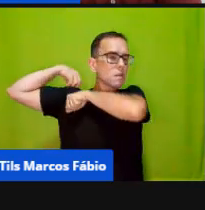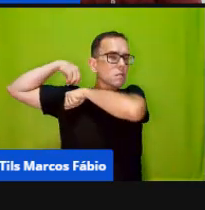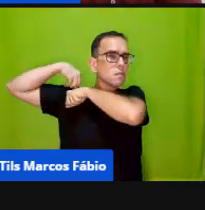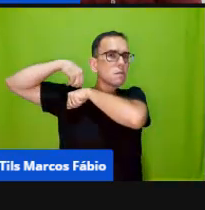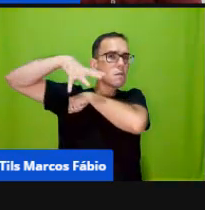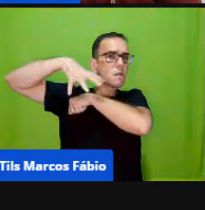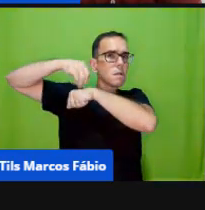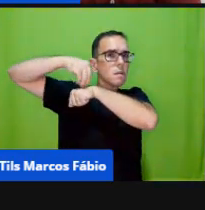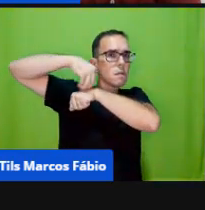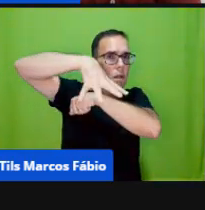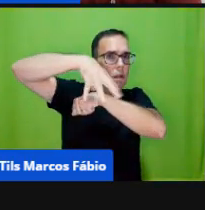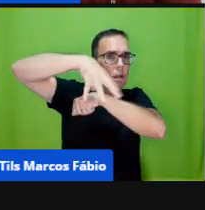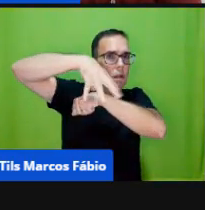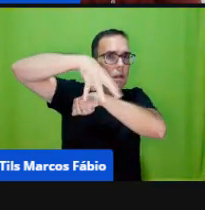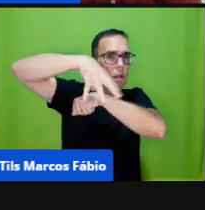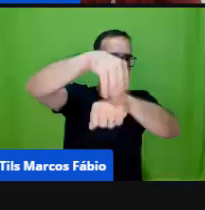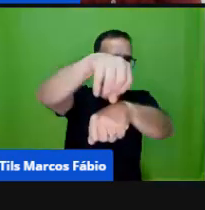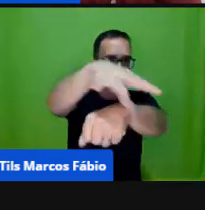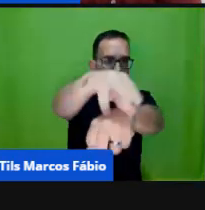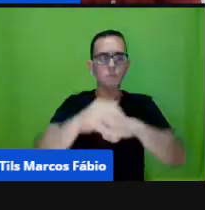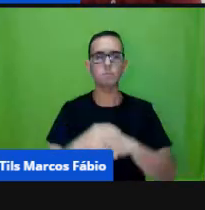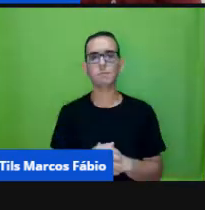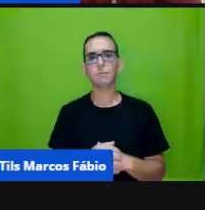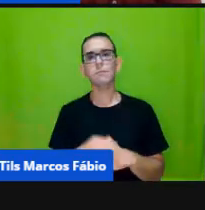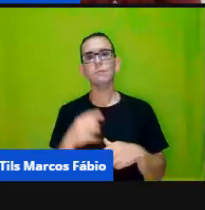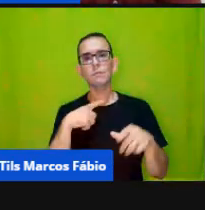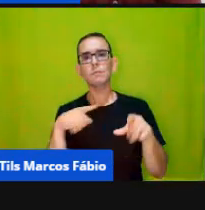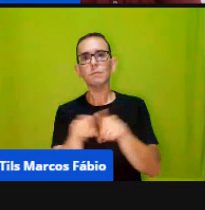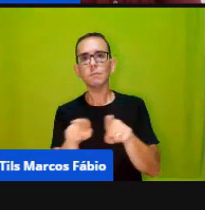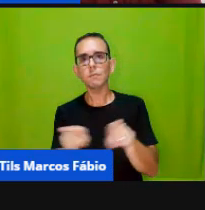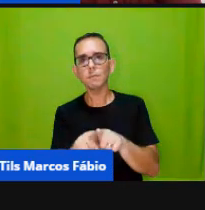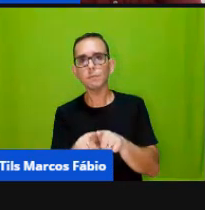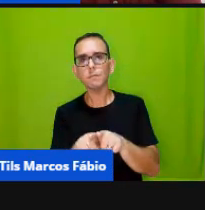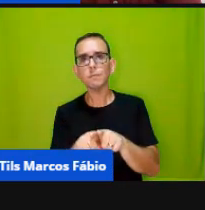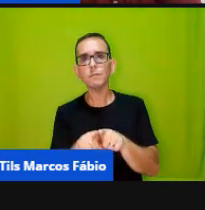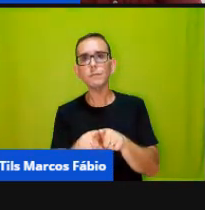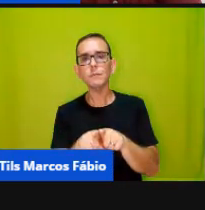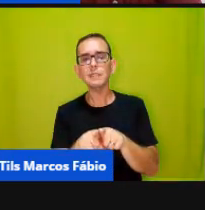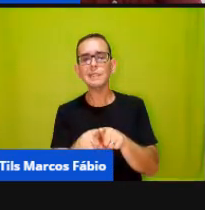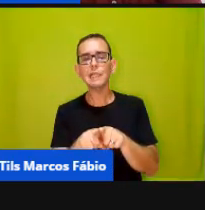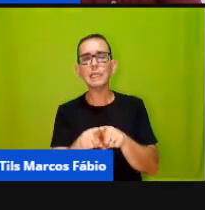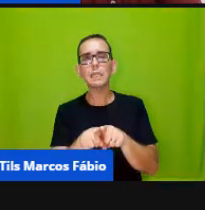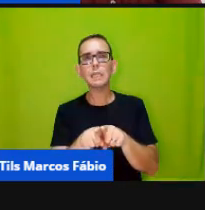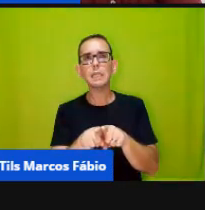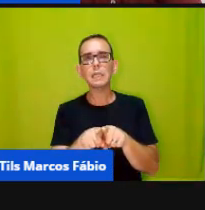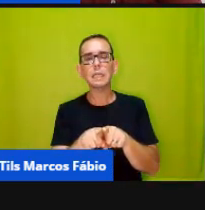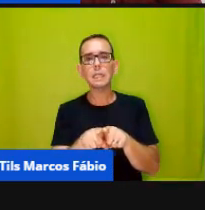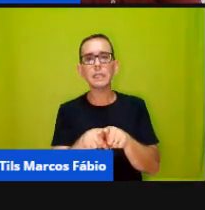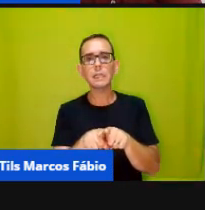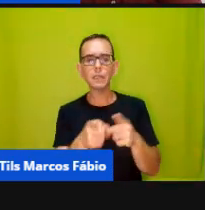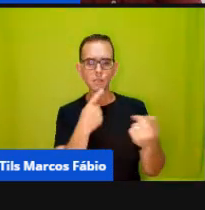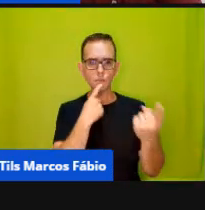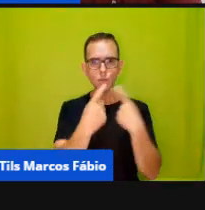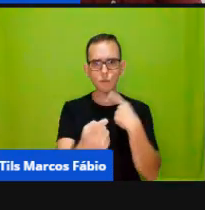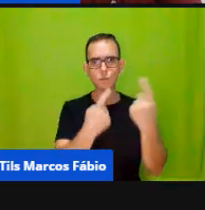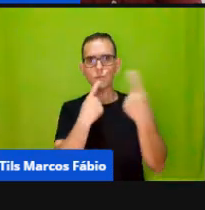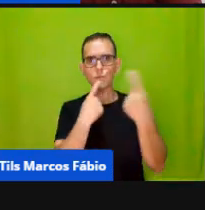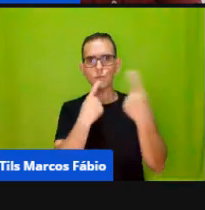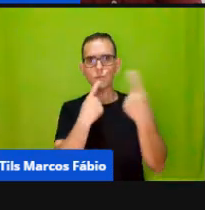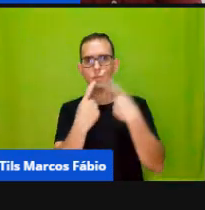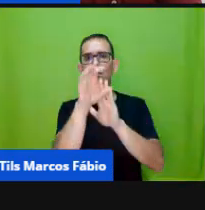Bom, e aí a gente tinha também, nessa época, a discussão